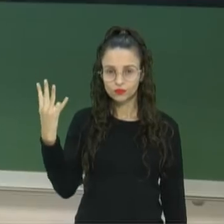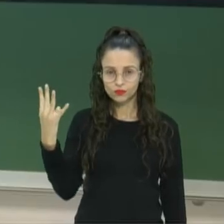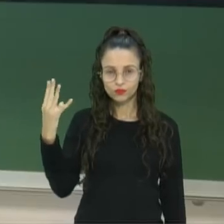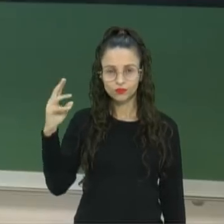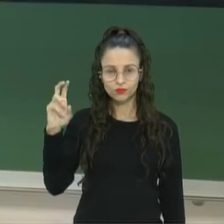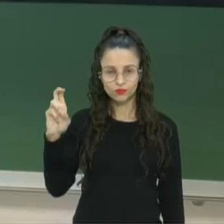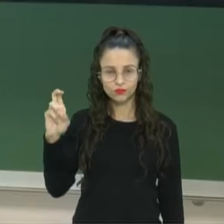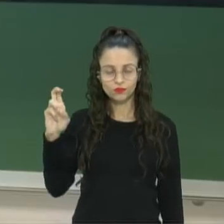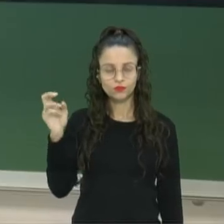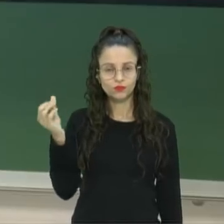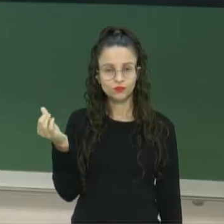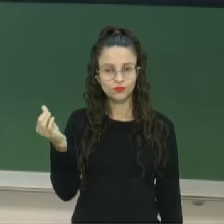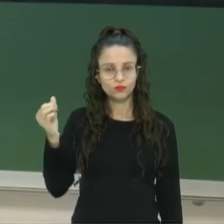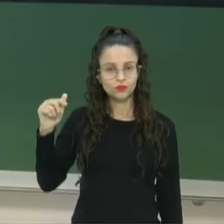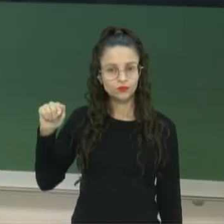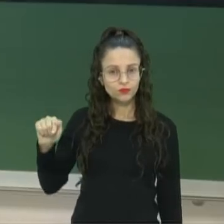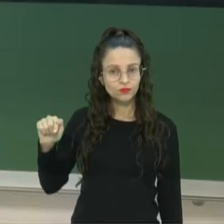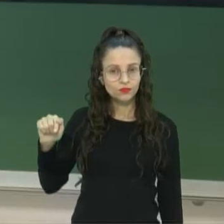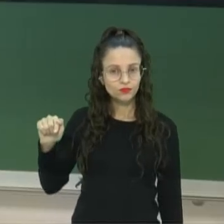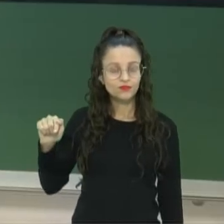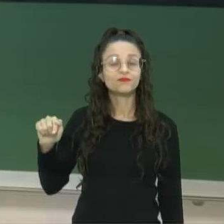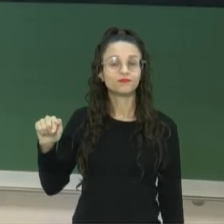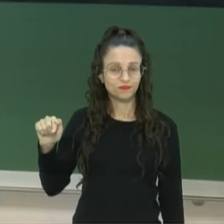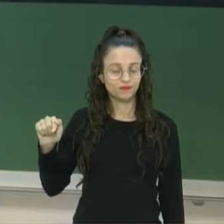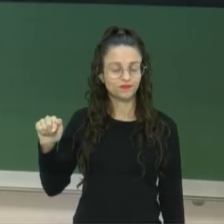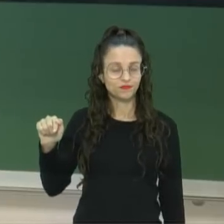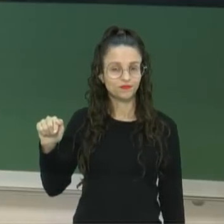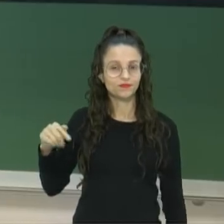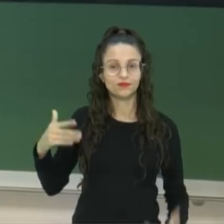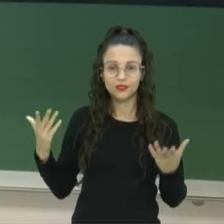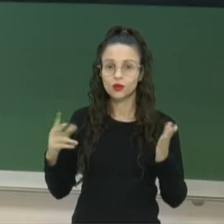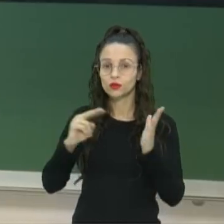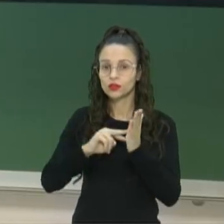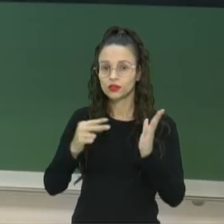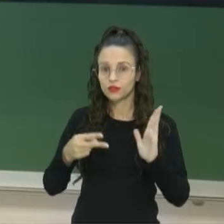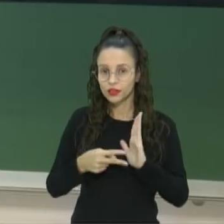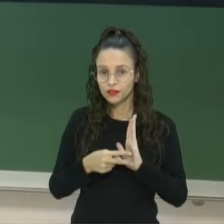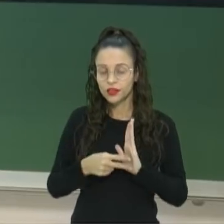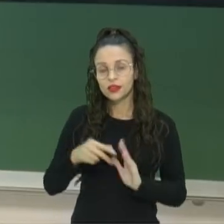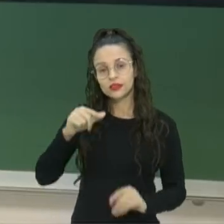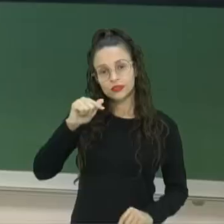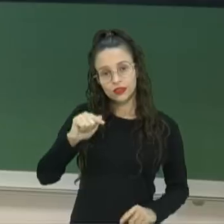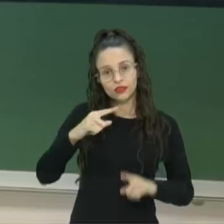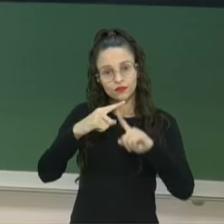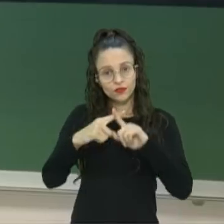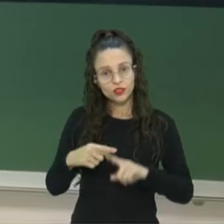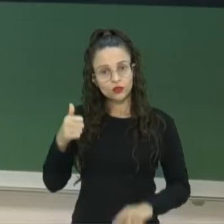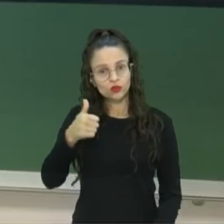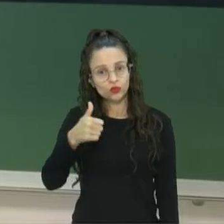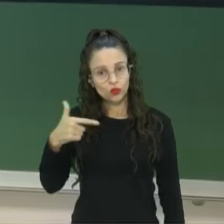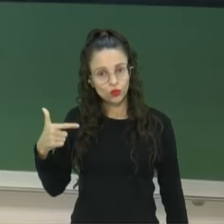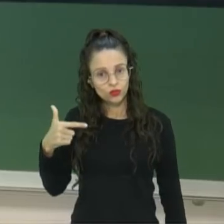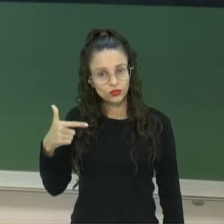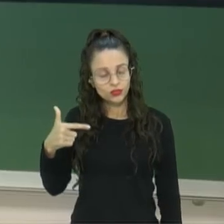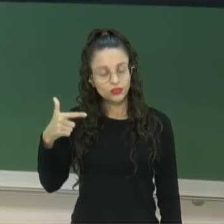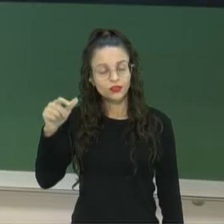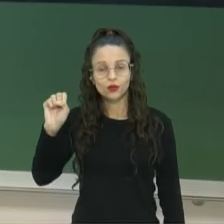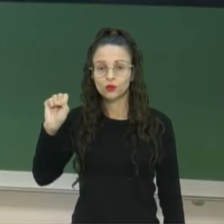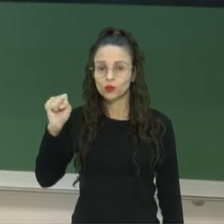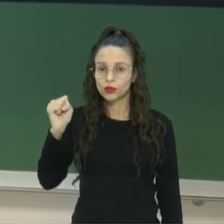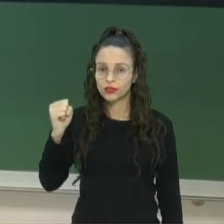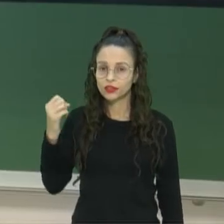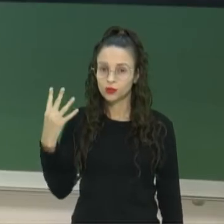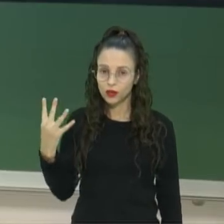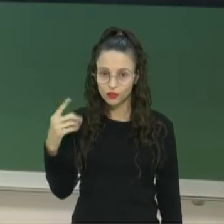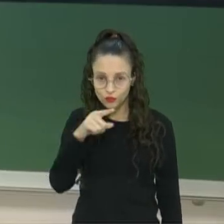3, 4, 5, 6, 7. Então, significa que 7 vezes 12 dá 84.